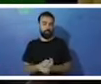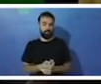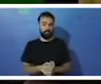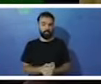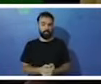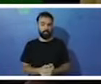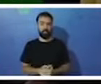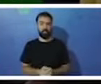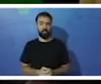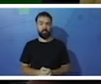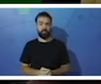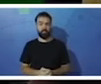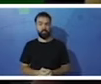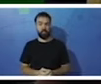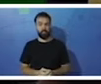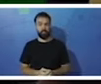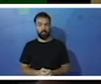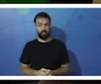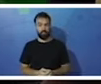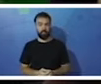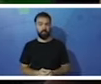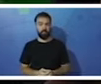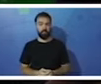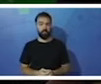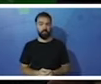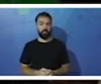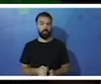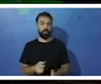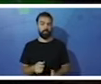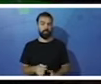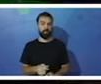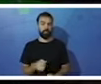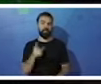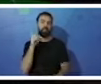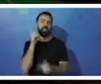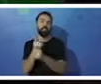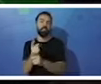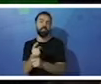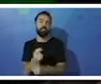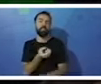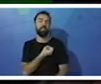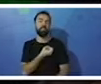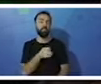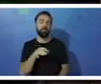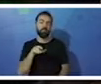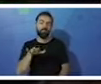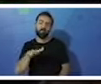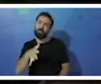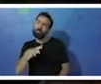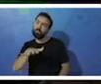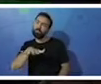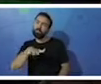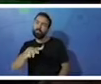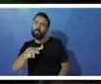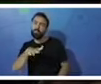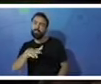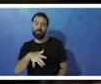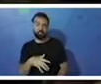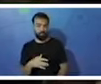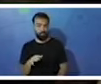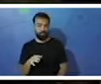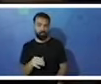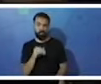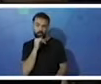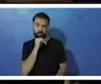O Felipe diz o seguinte: é encontrar um valor aproximado. Vou dar um exemplo. Minha